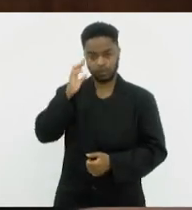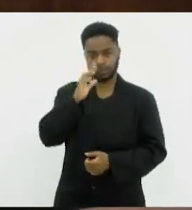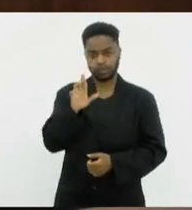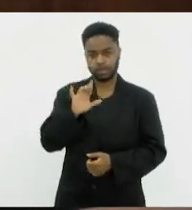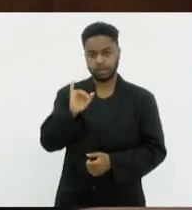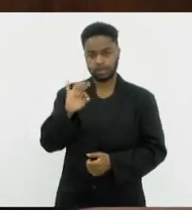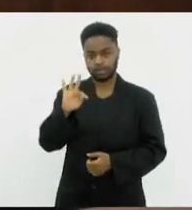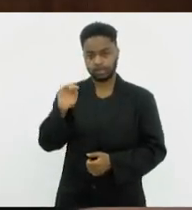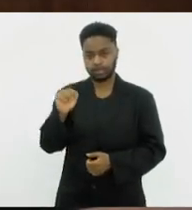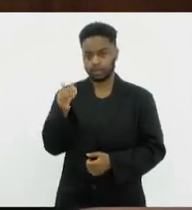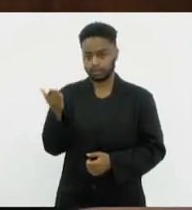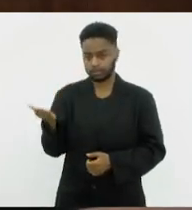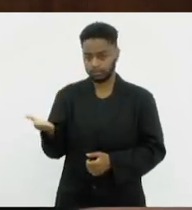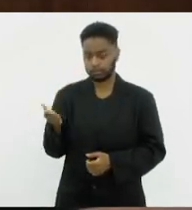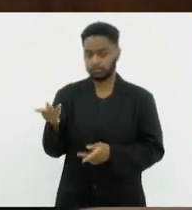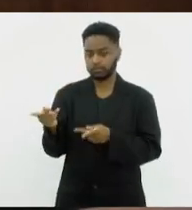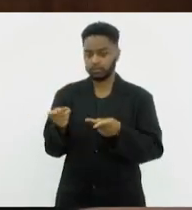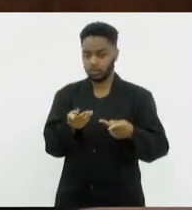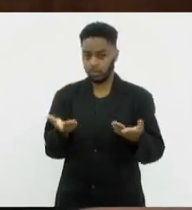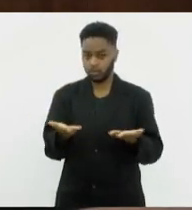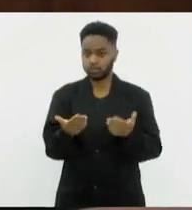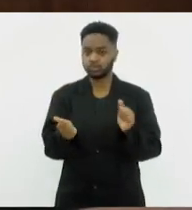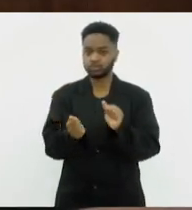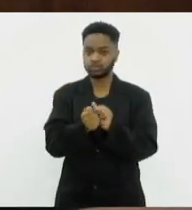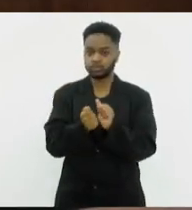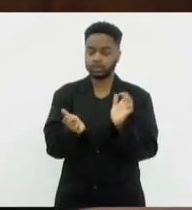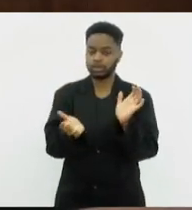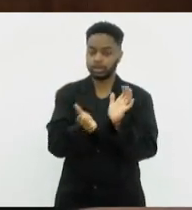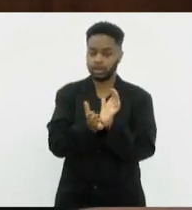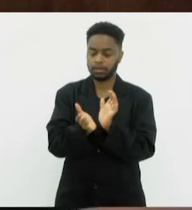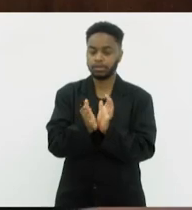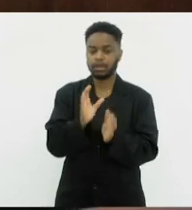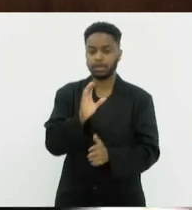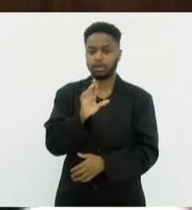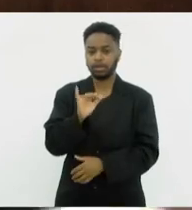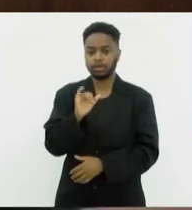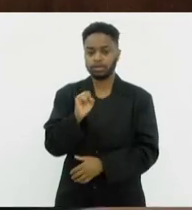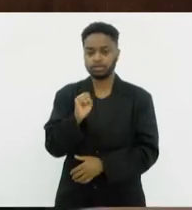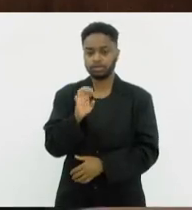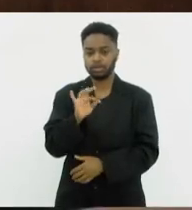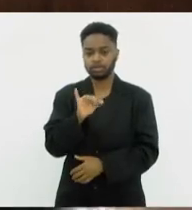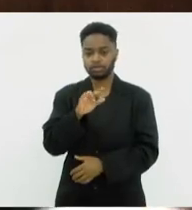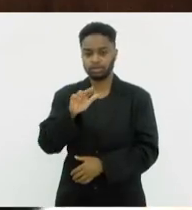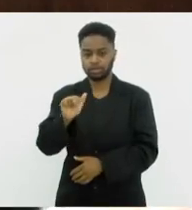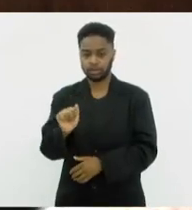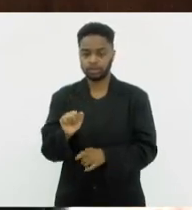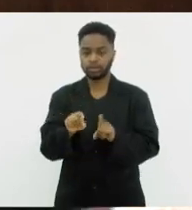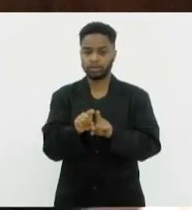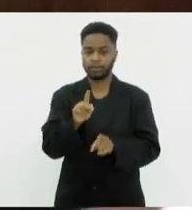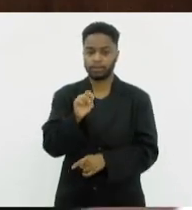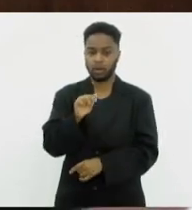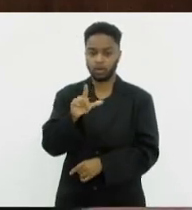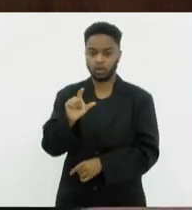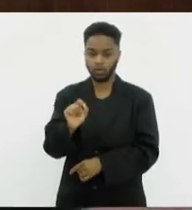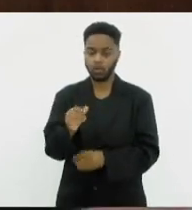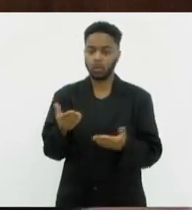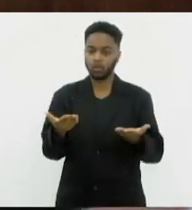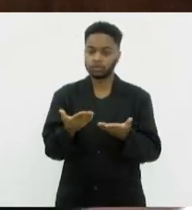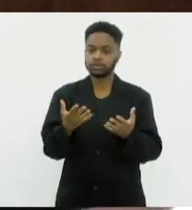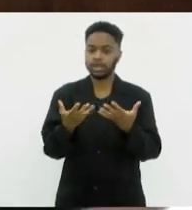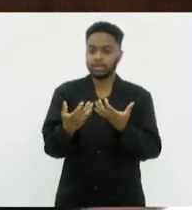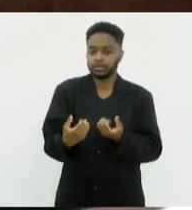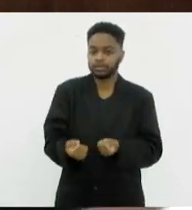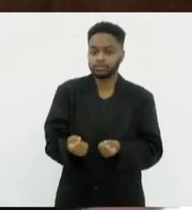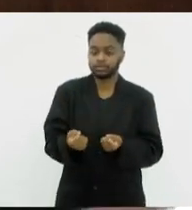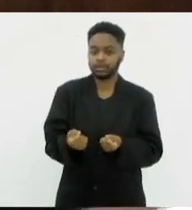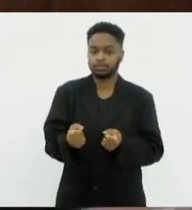aqui, junto com a sua equipe, a Cristina, o Paulo Aieta, onde eles vão receber as suas moções de